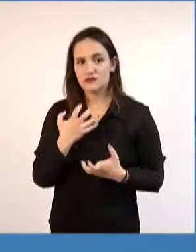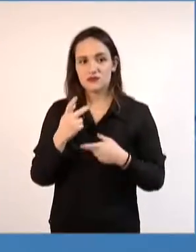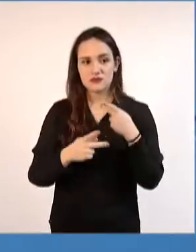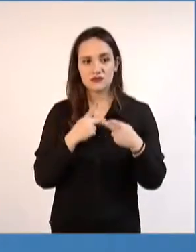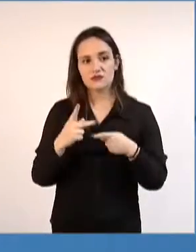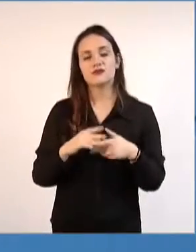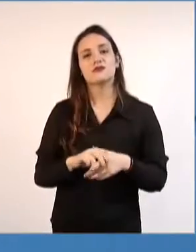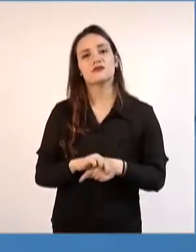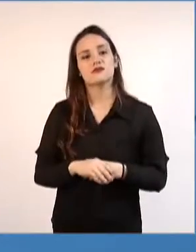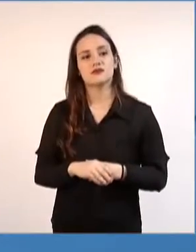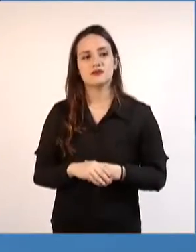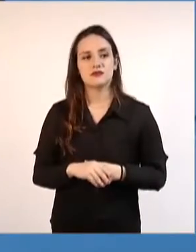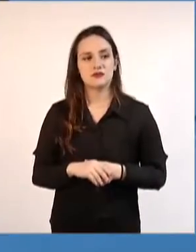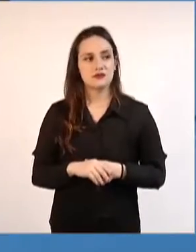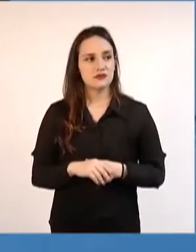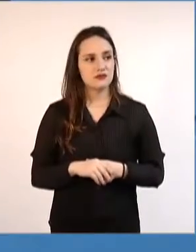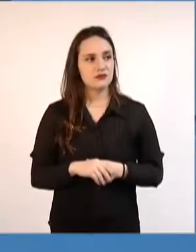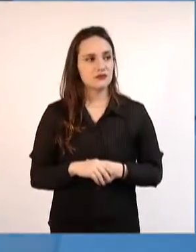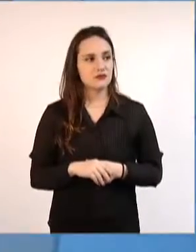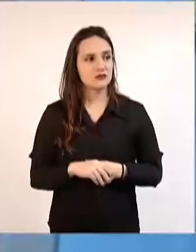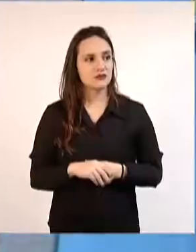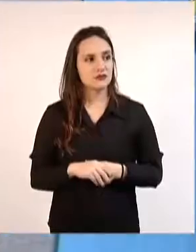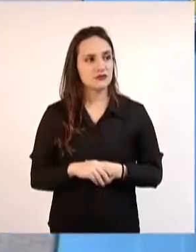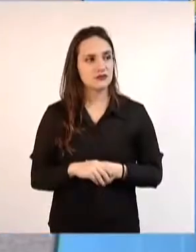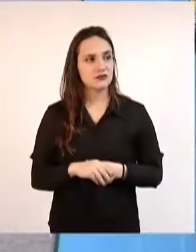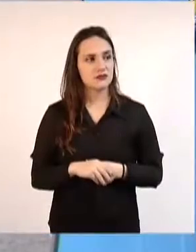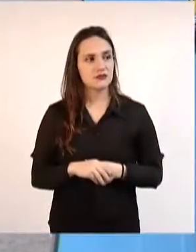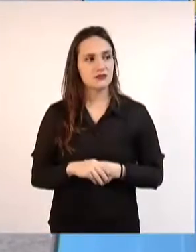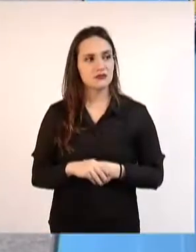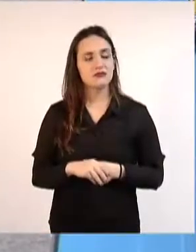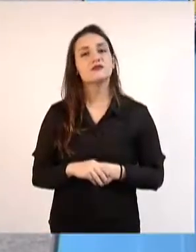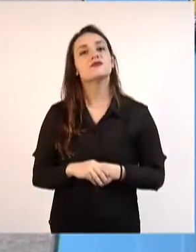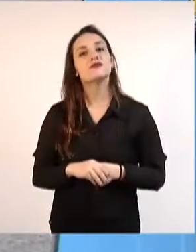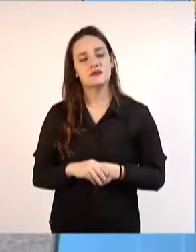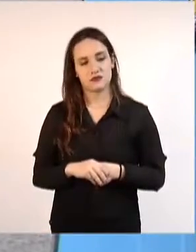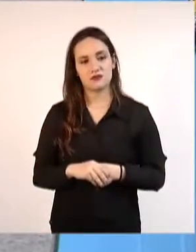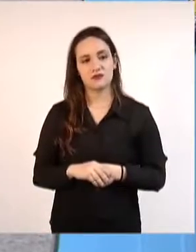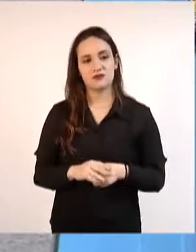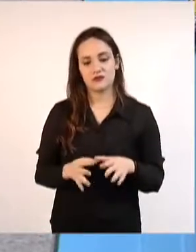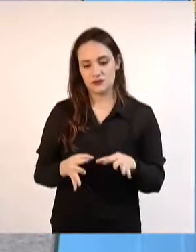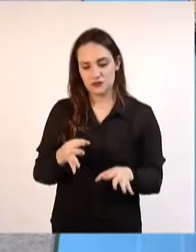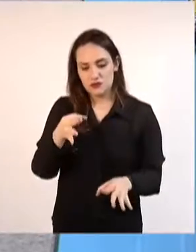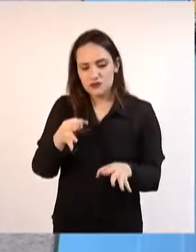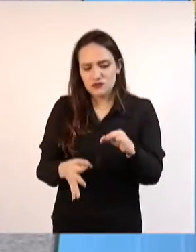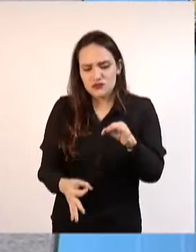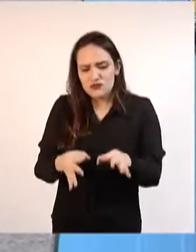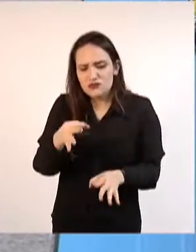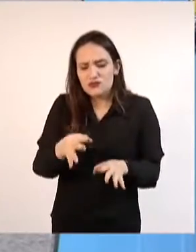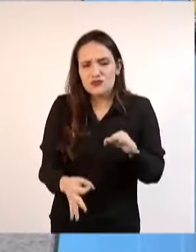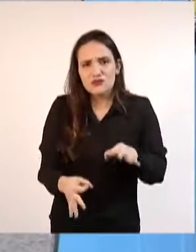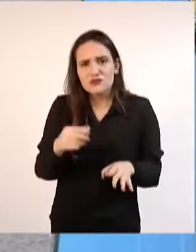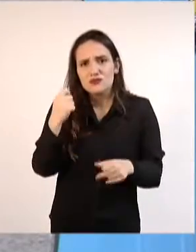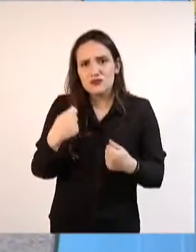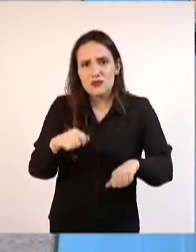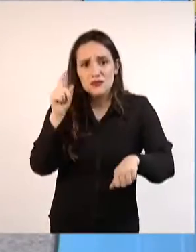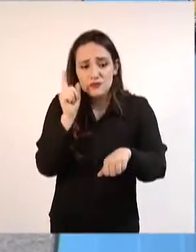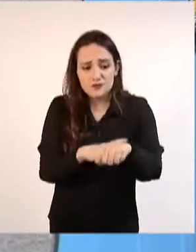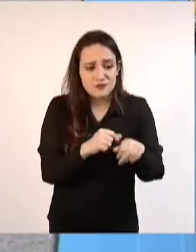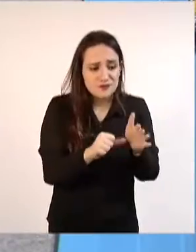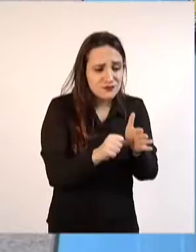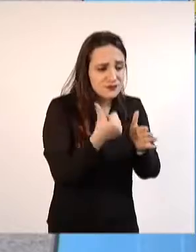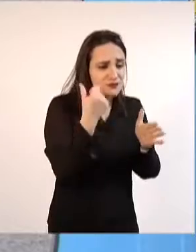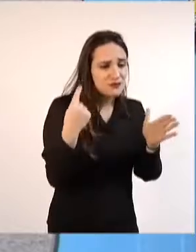minha parte. A justiça, desde a primeira denúncia até a conclusão de um